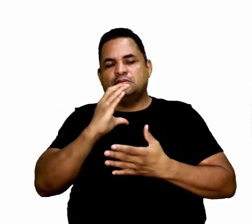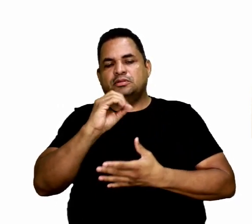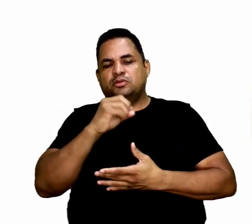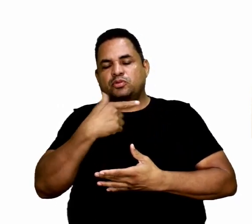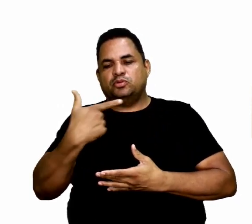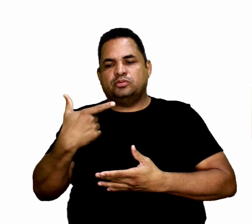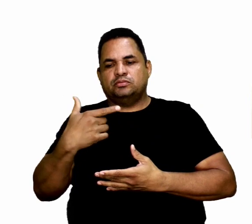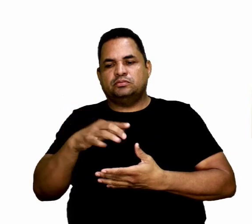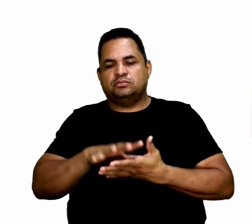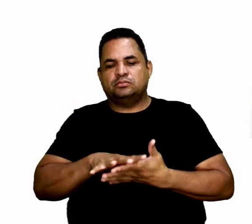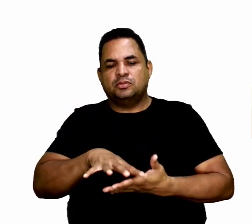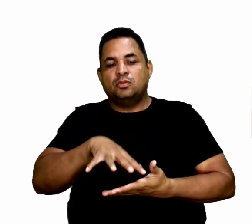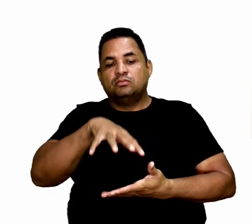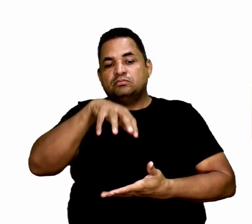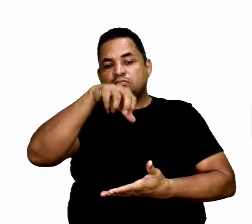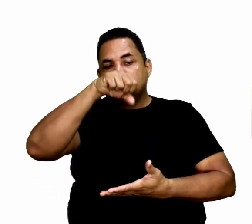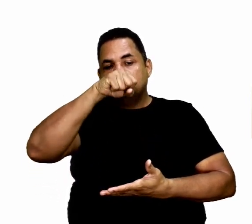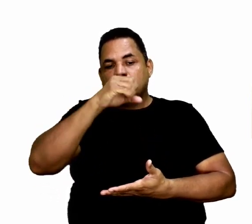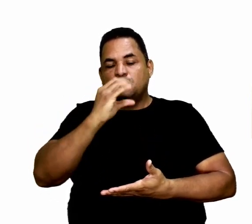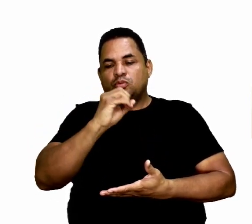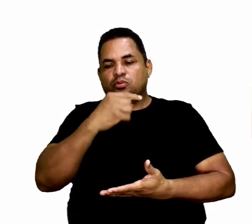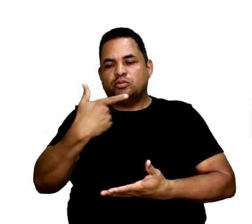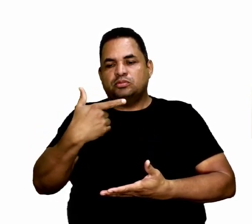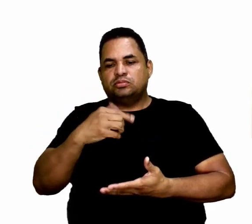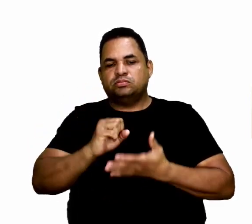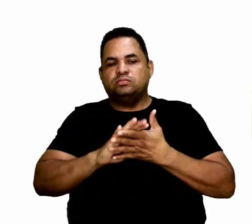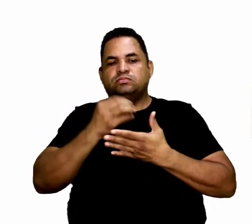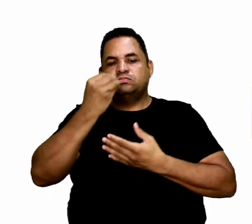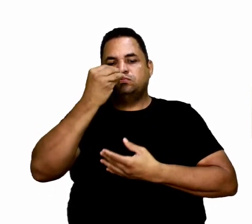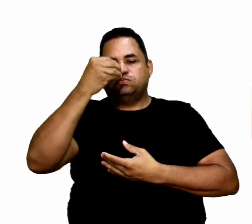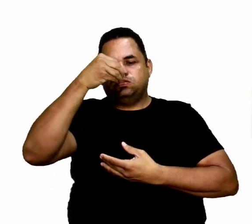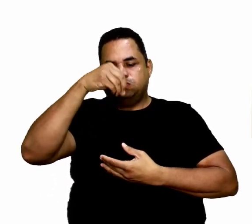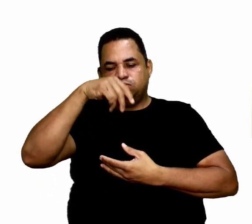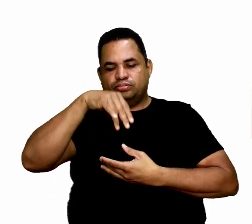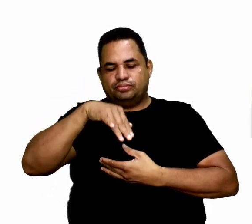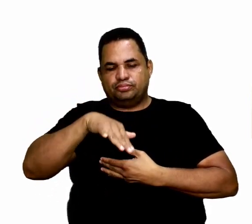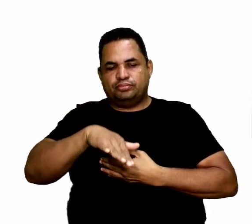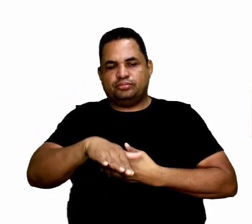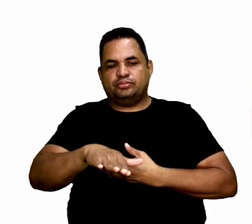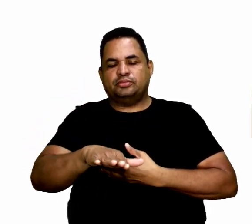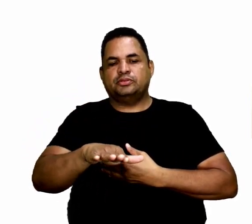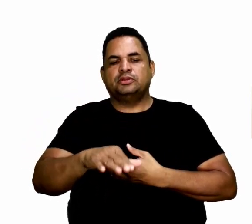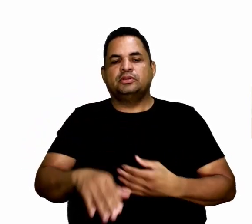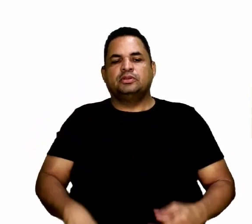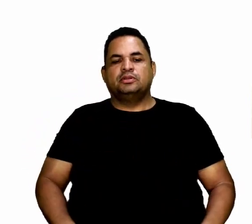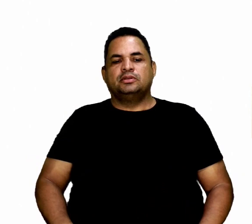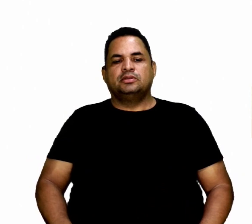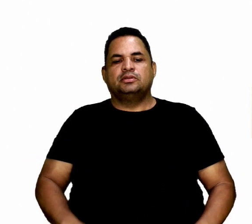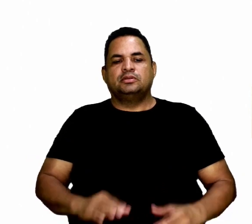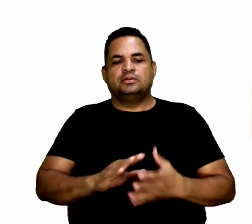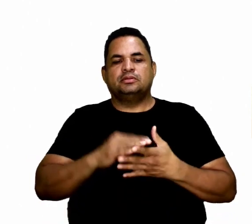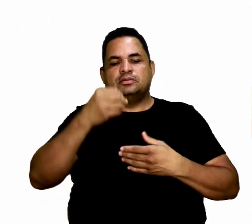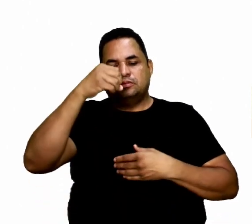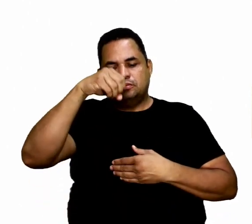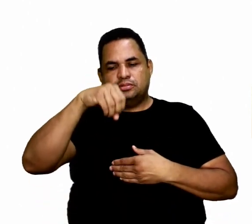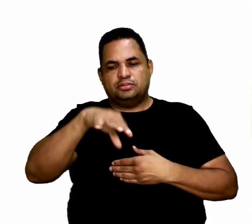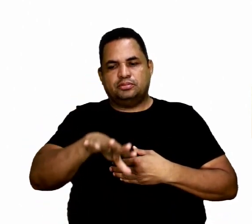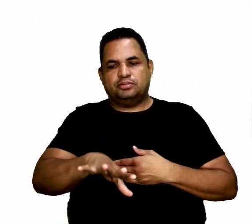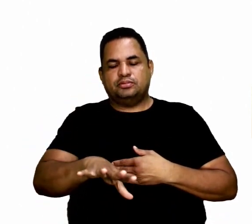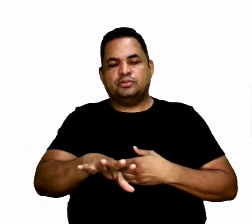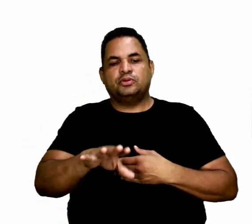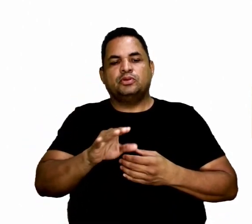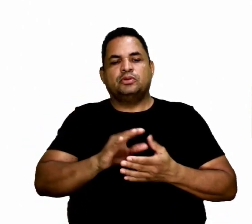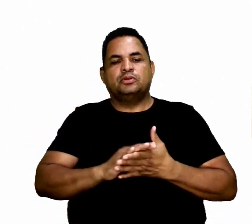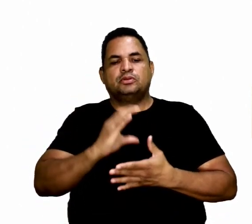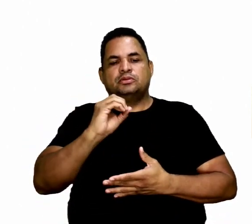nós inspiramos o oxigênio, mas quando ele já for usado, a gente expira, a gente joga fora